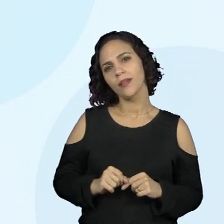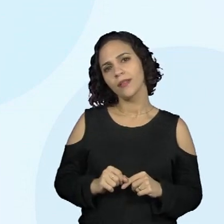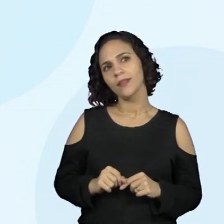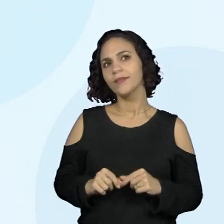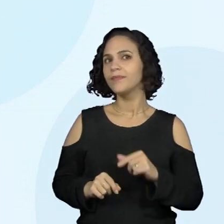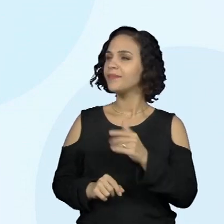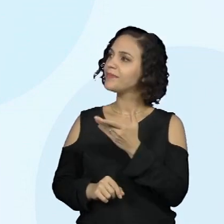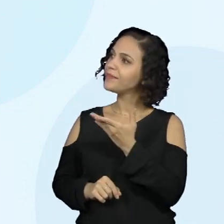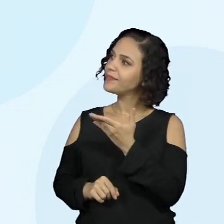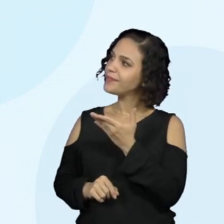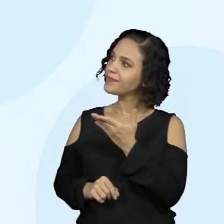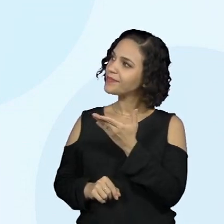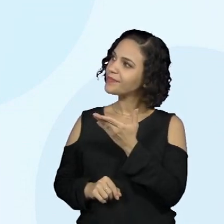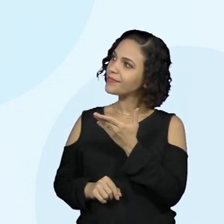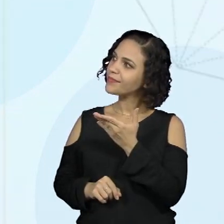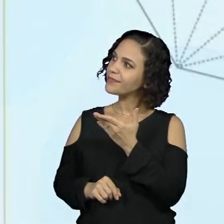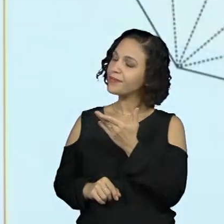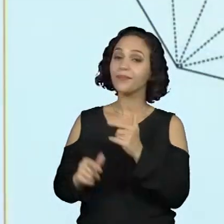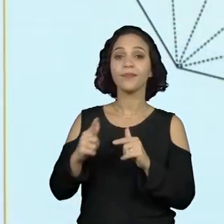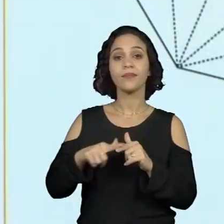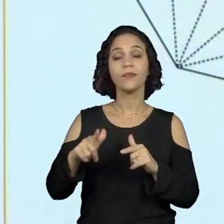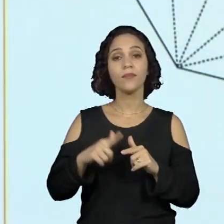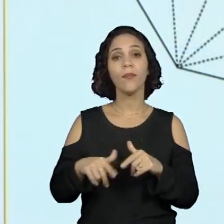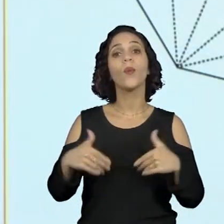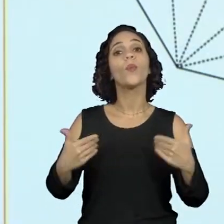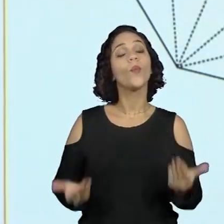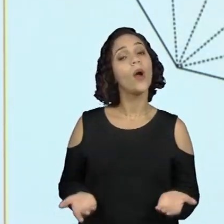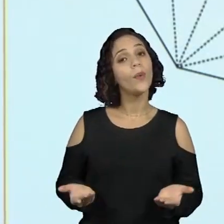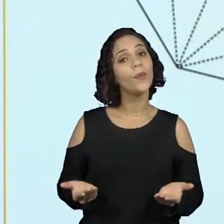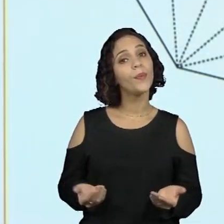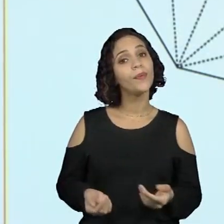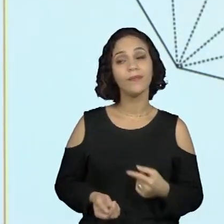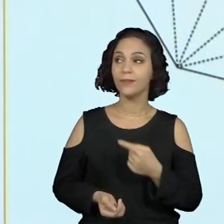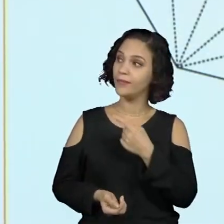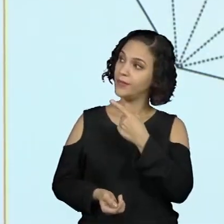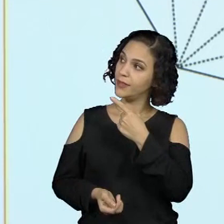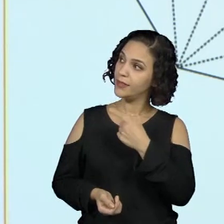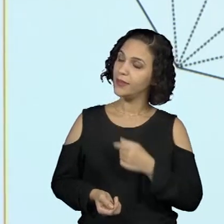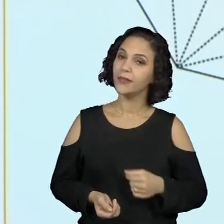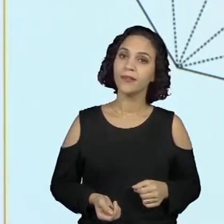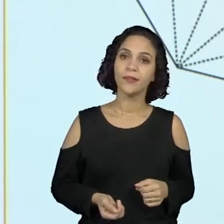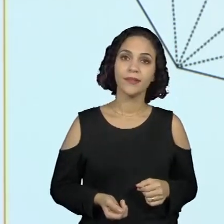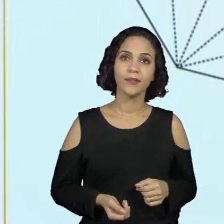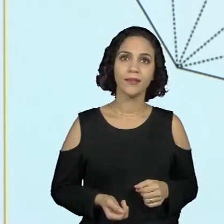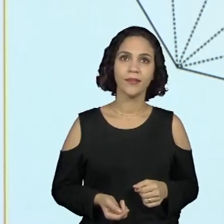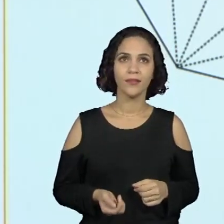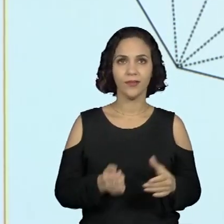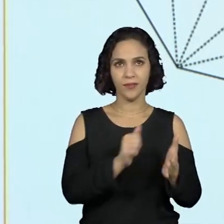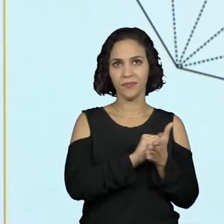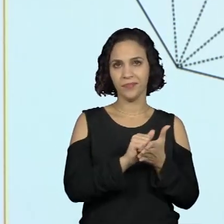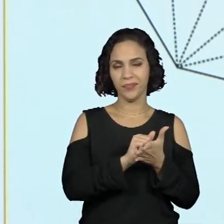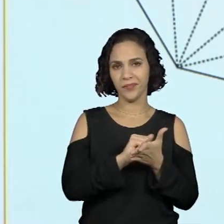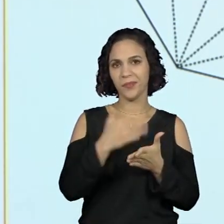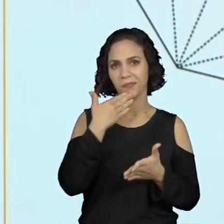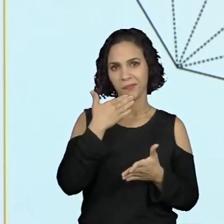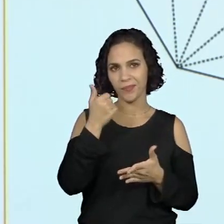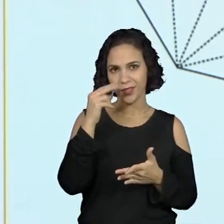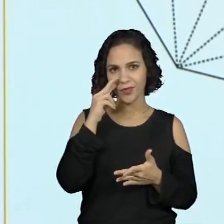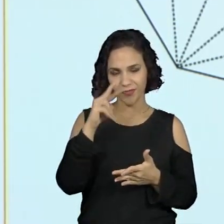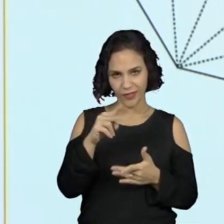essa planificação, estudante? Qual o problema dessa planificação, então? Deixa eu apagar para ficar mais limpinho de observar e da